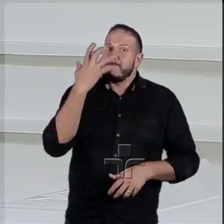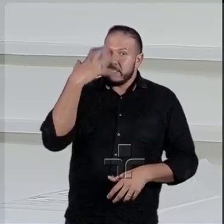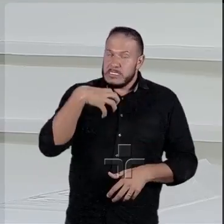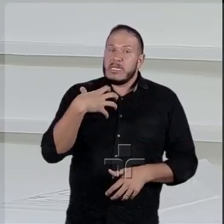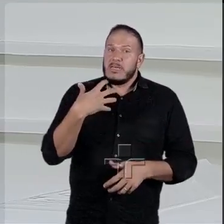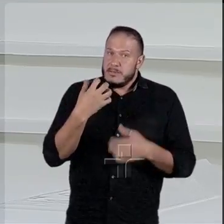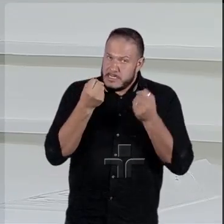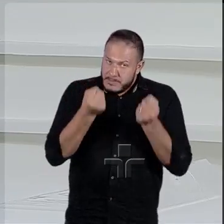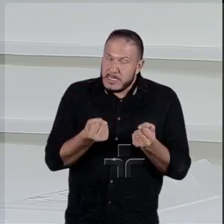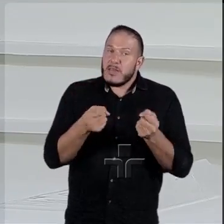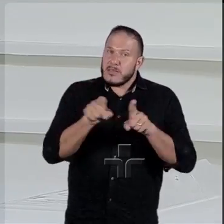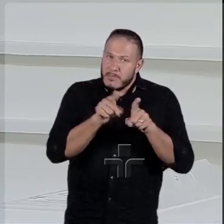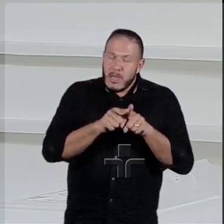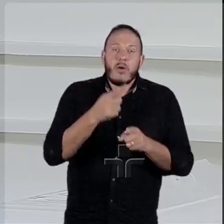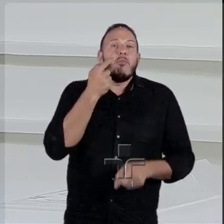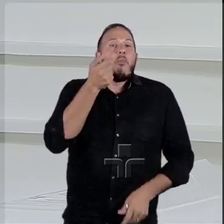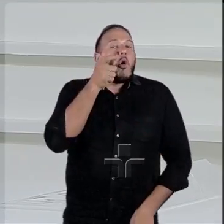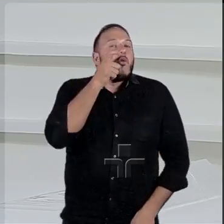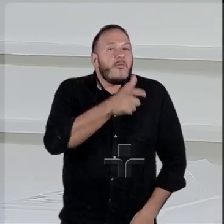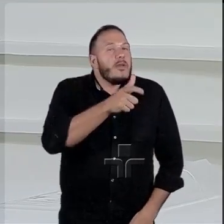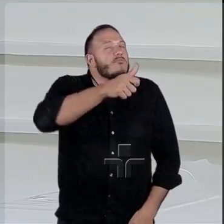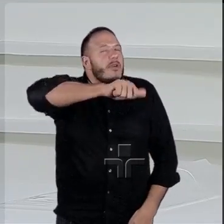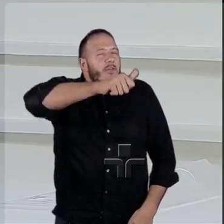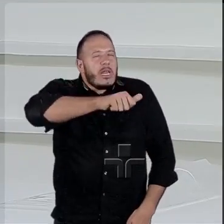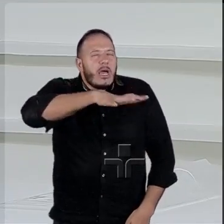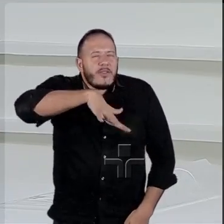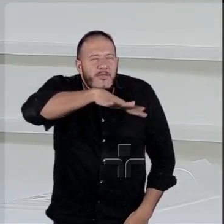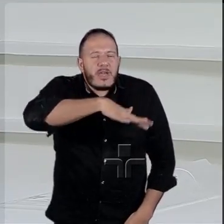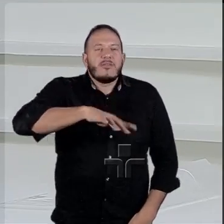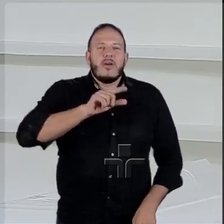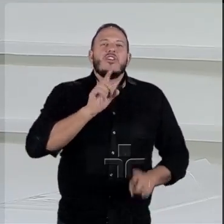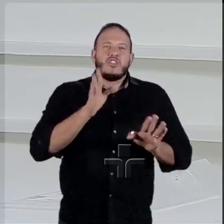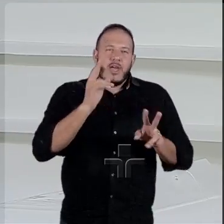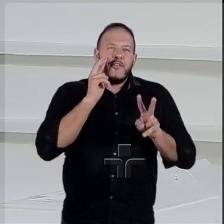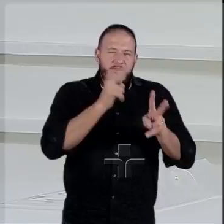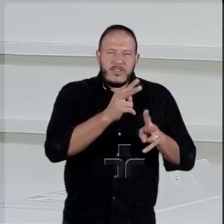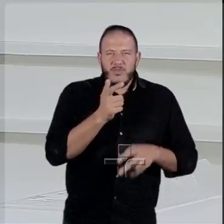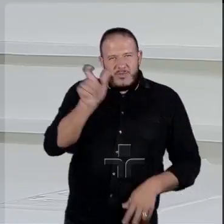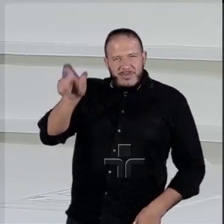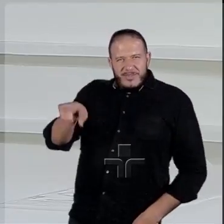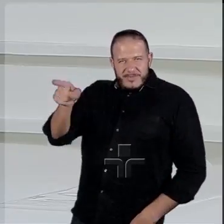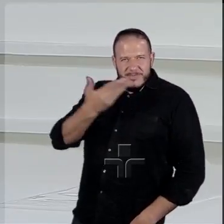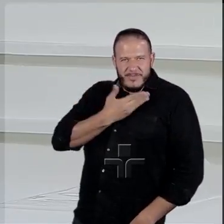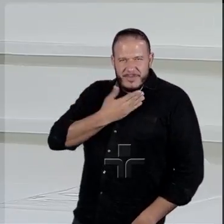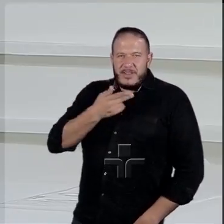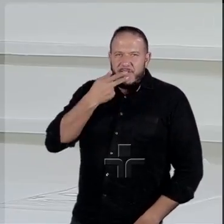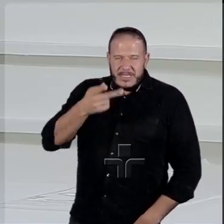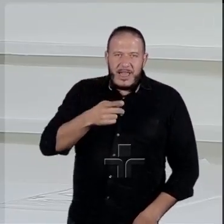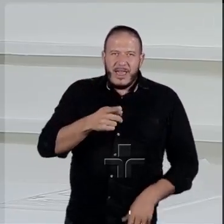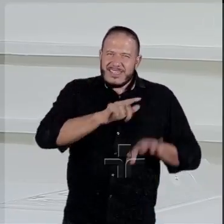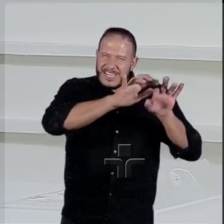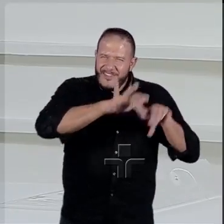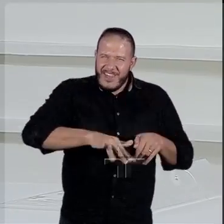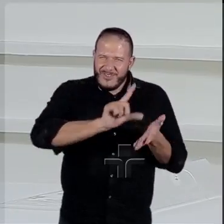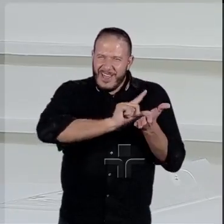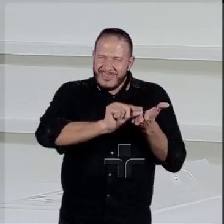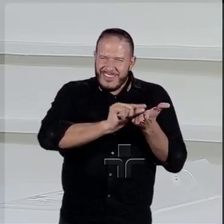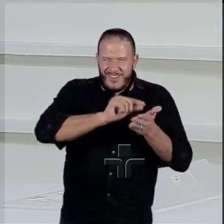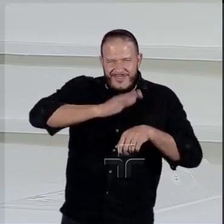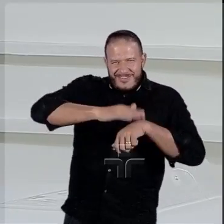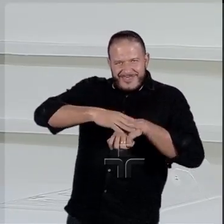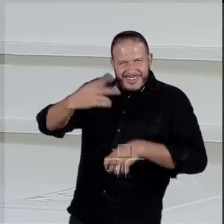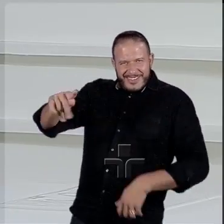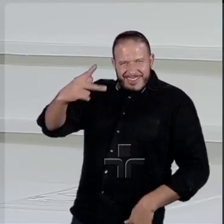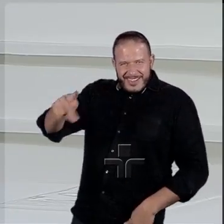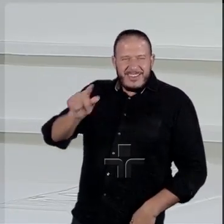menos avaliada. Eu vi isso já com o professor Zilberstein já falando isso num dos artigos dele, e que